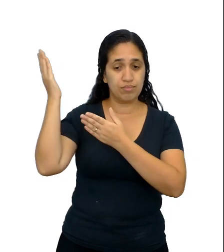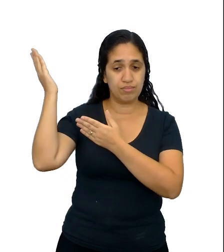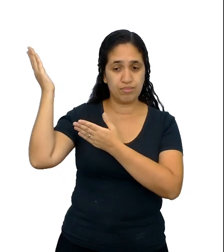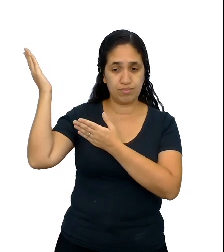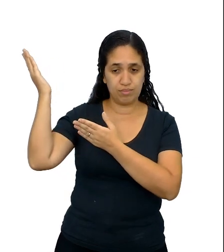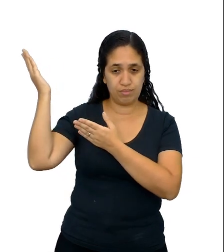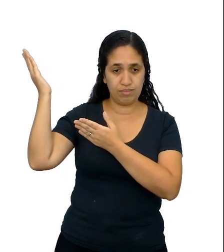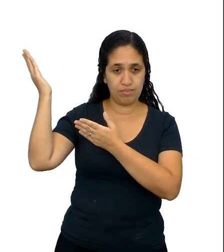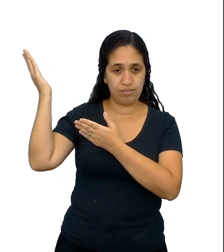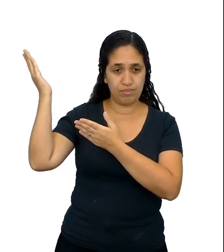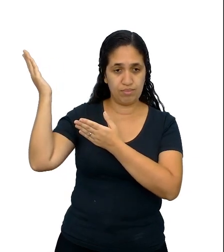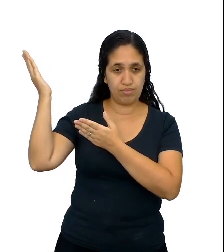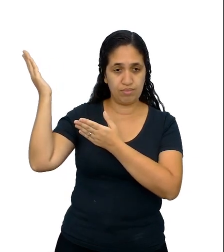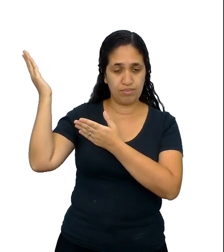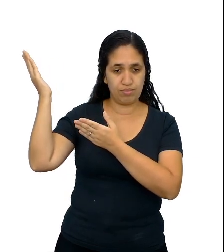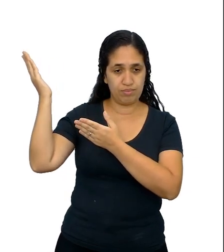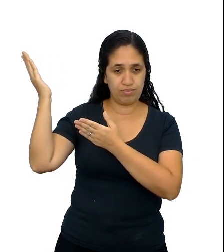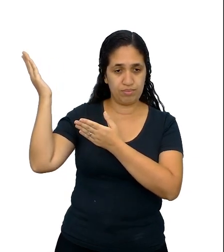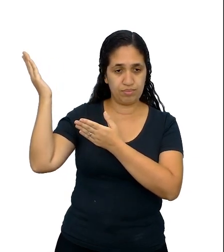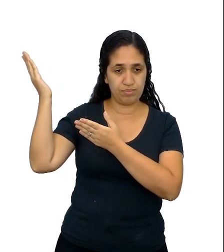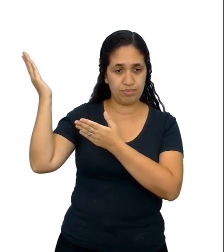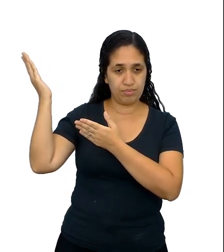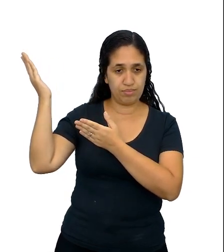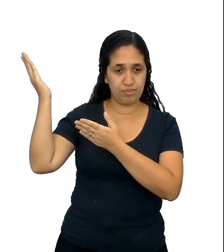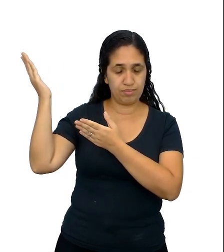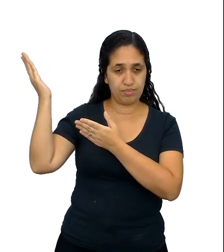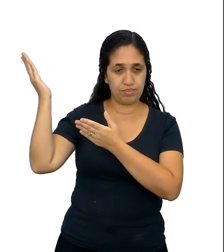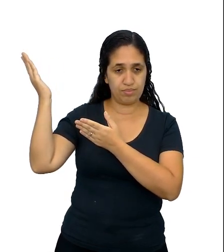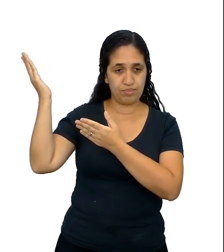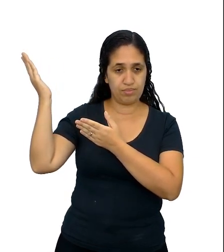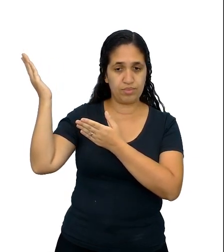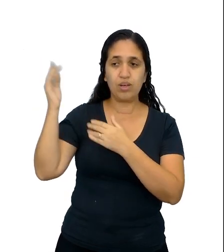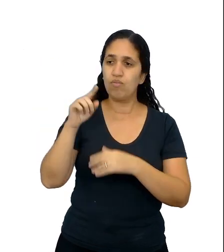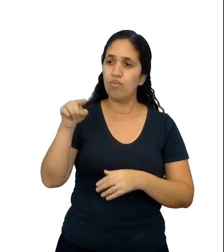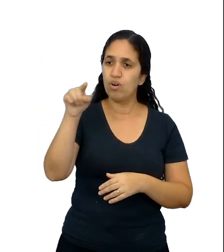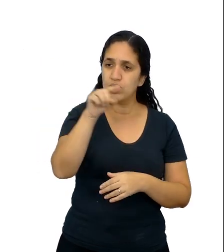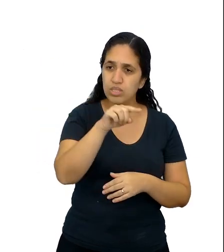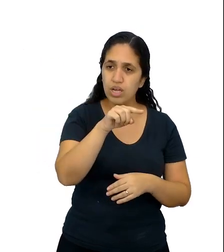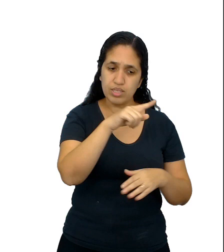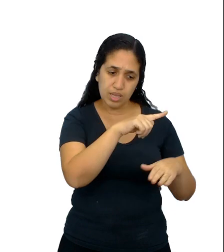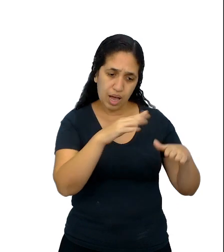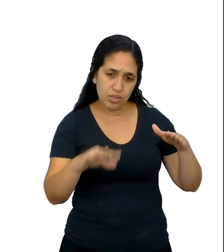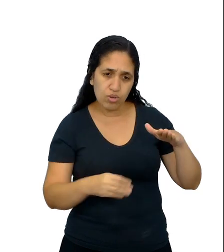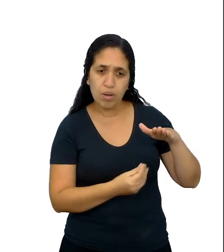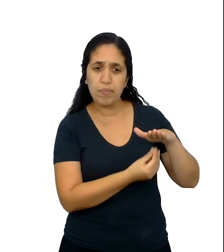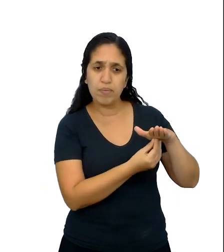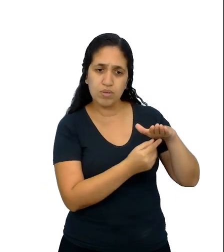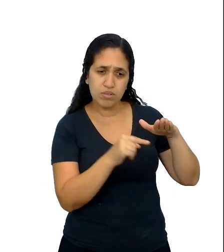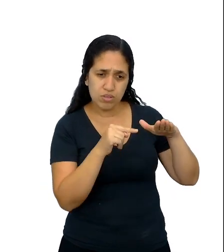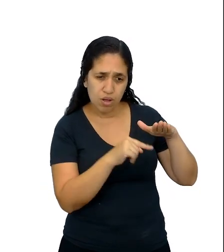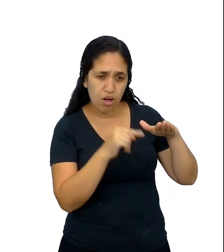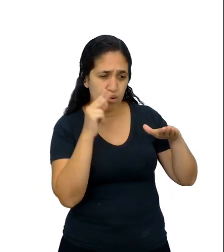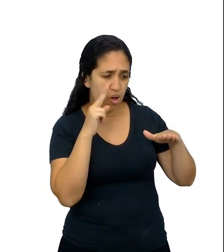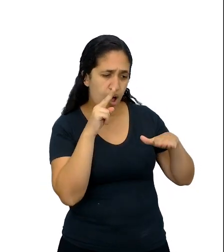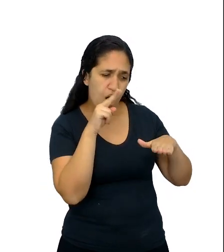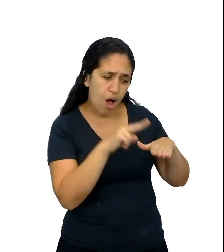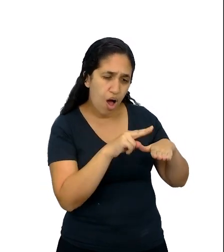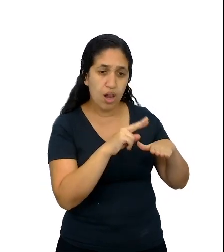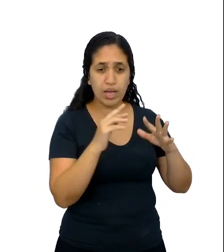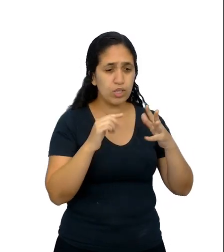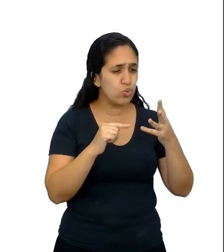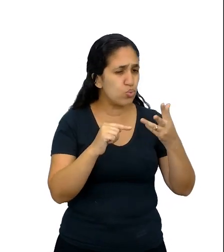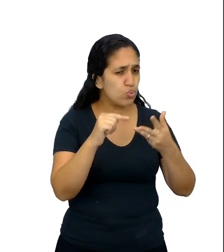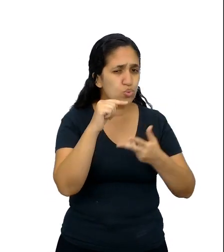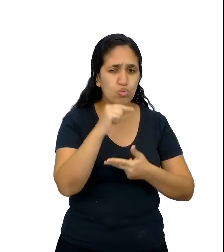Eu gostaria de colocar assim para vocês que procurem no repositório, né? Todas essas gravações,